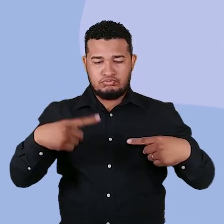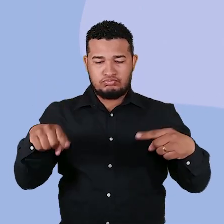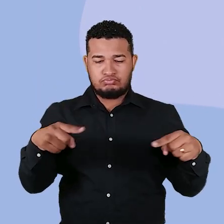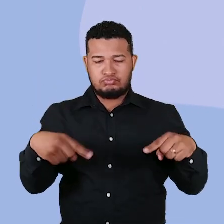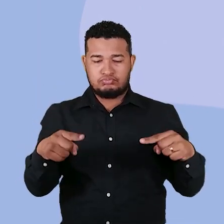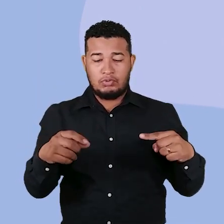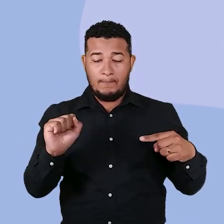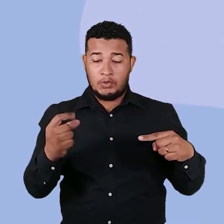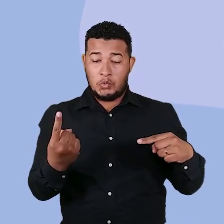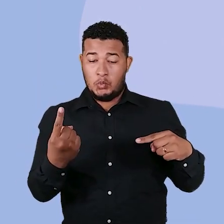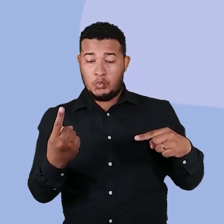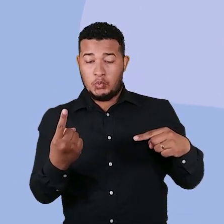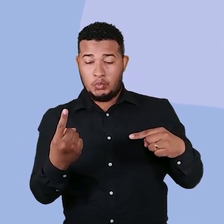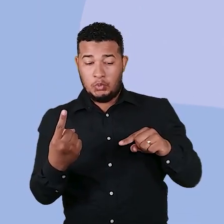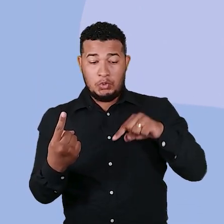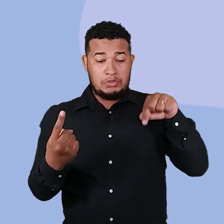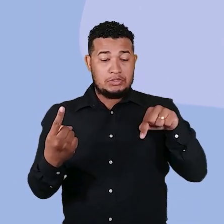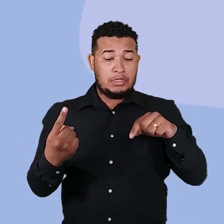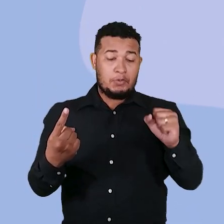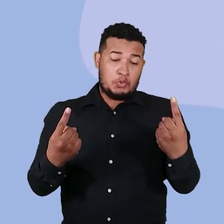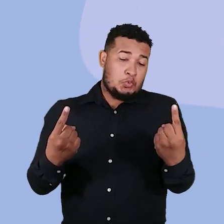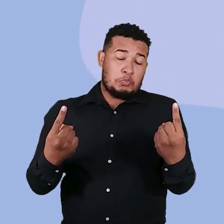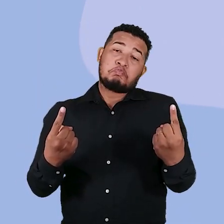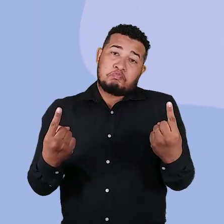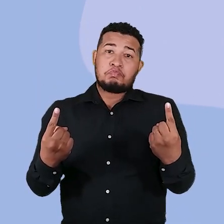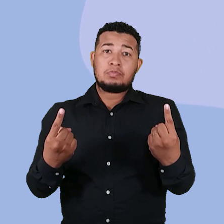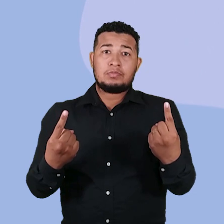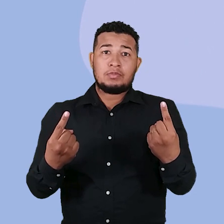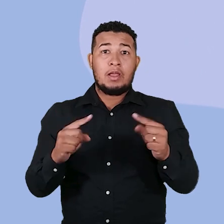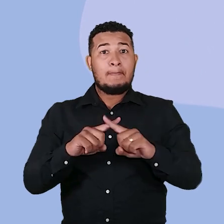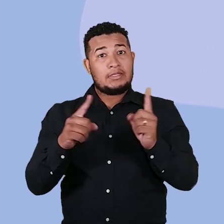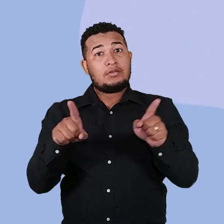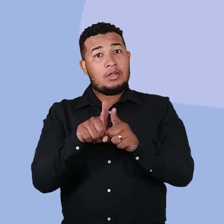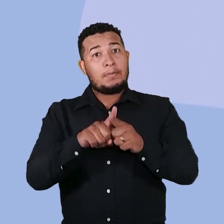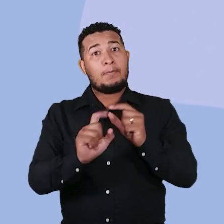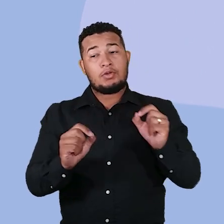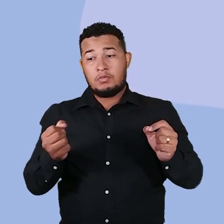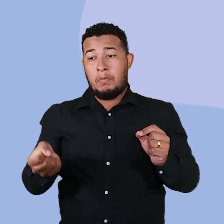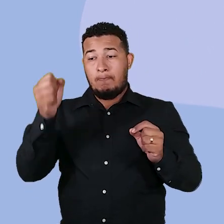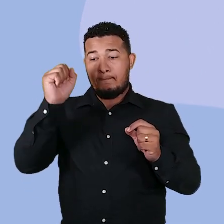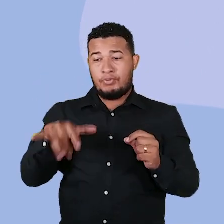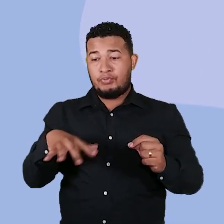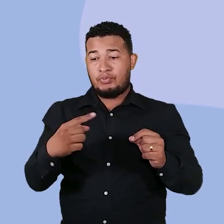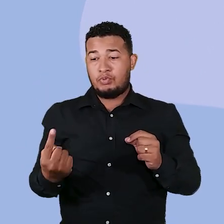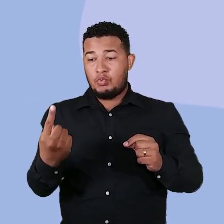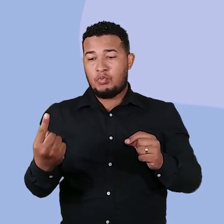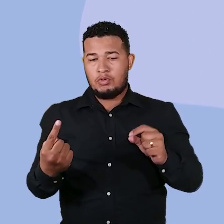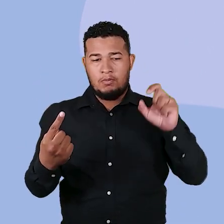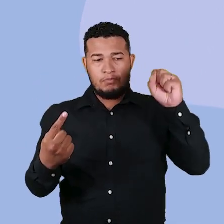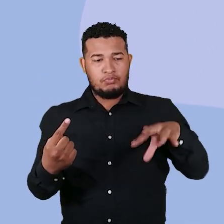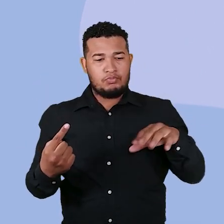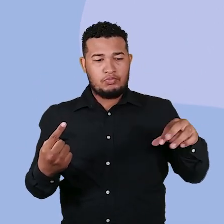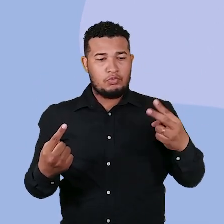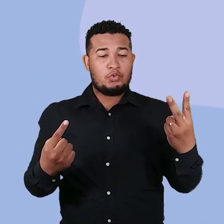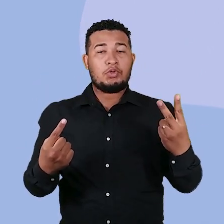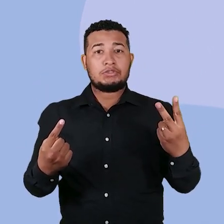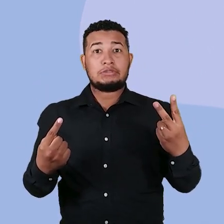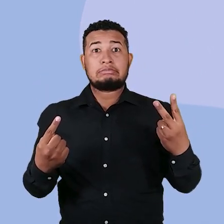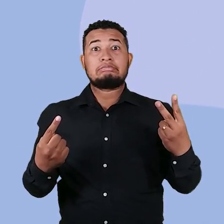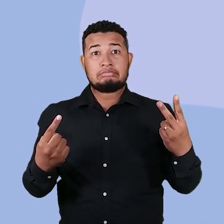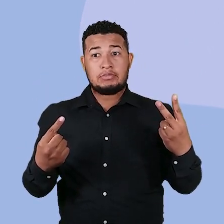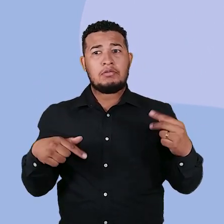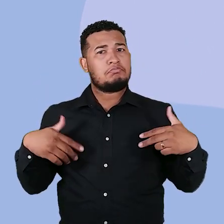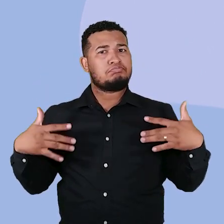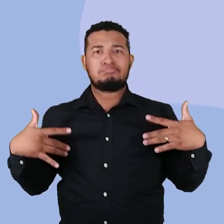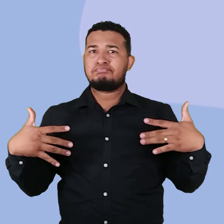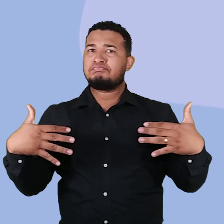aí eu posso jogar o primeiro da de caiu e o segundo dado também caiu um mas eu posso jogar o primeiro dado caiu um e o